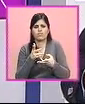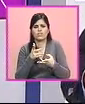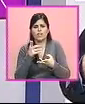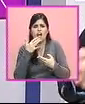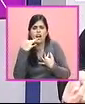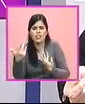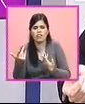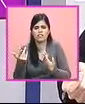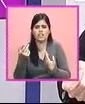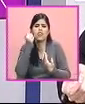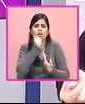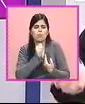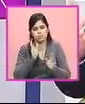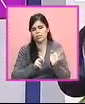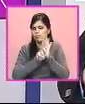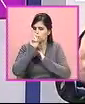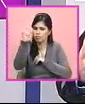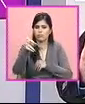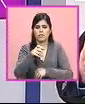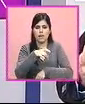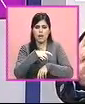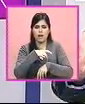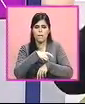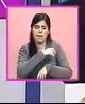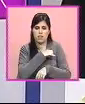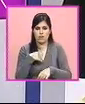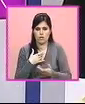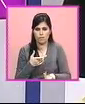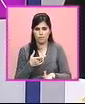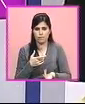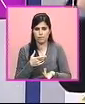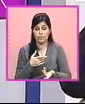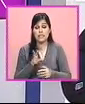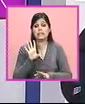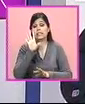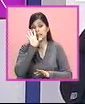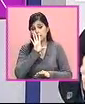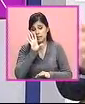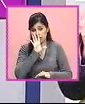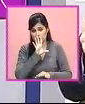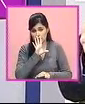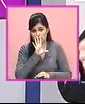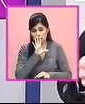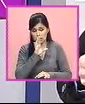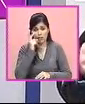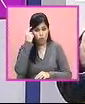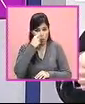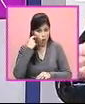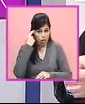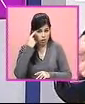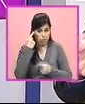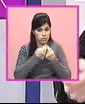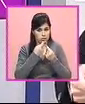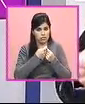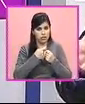dor, devem recorrer ao médico. A outra mensagem-chave é, quando a zona se afetar o olho, as pessoas devem